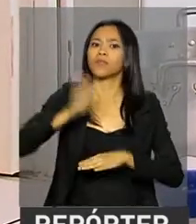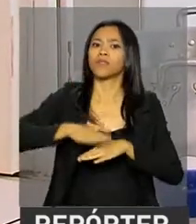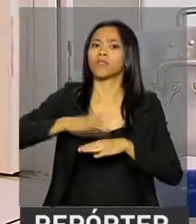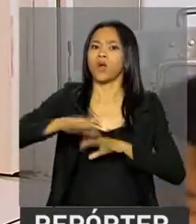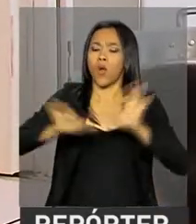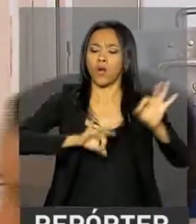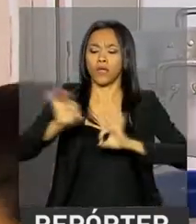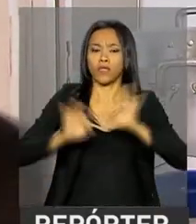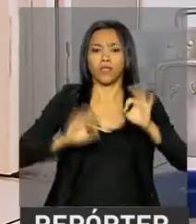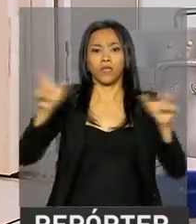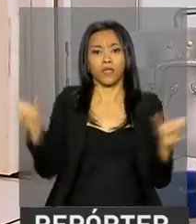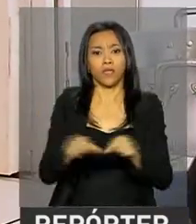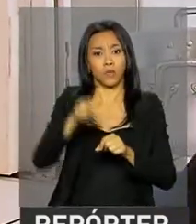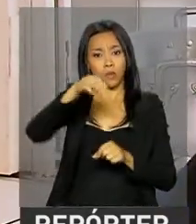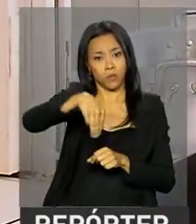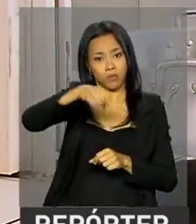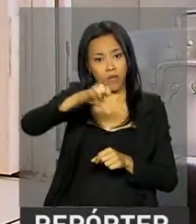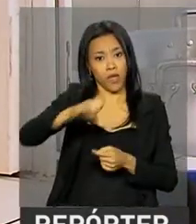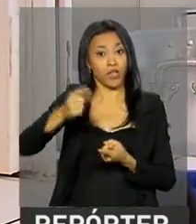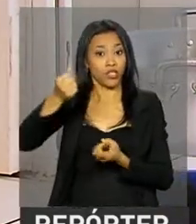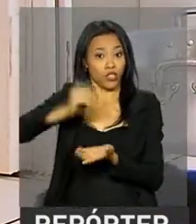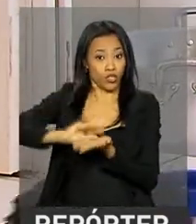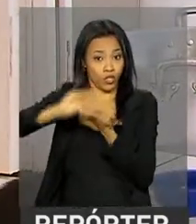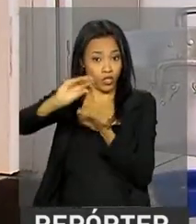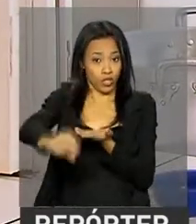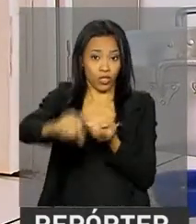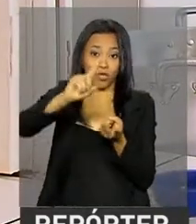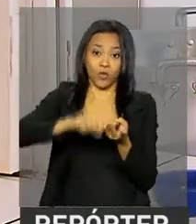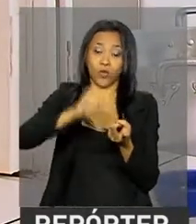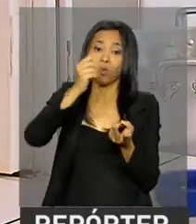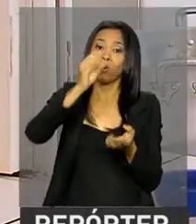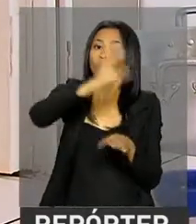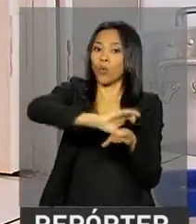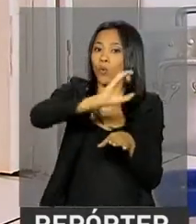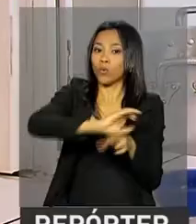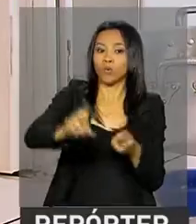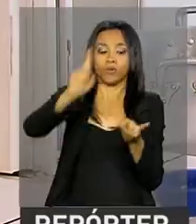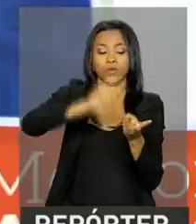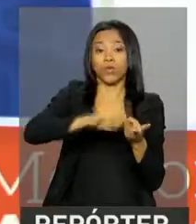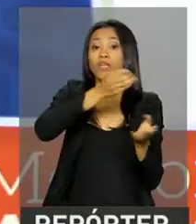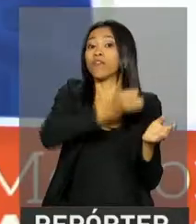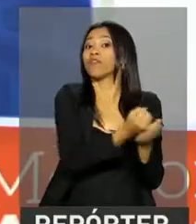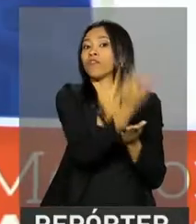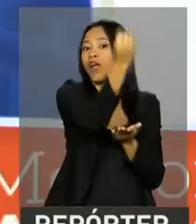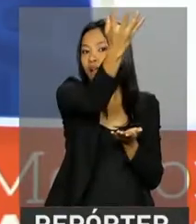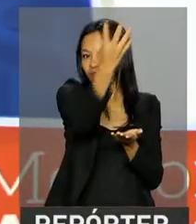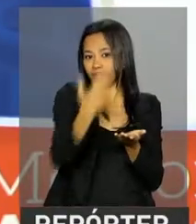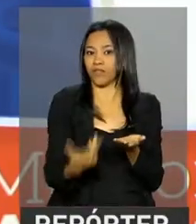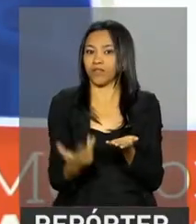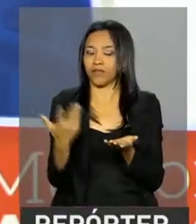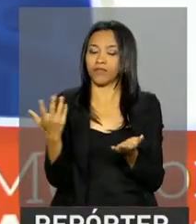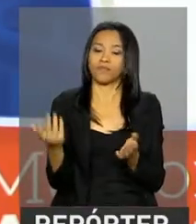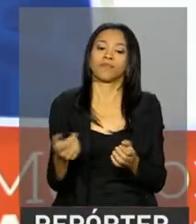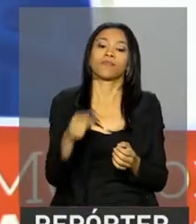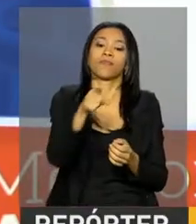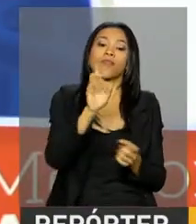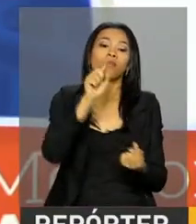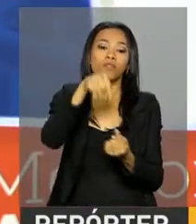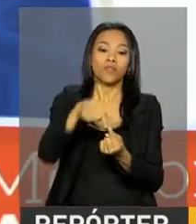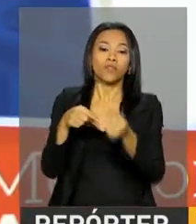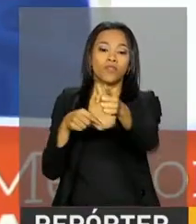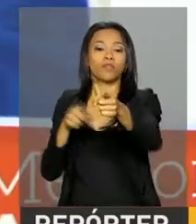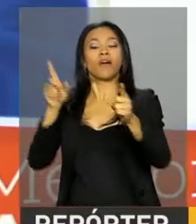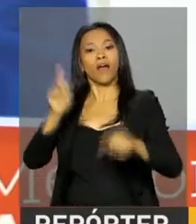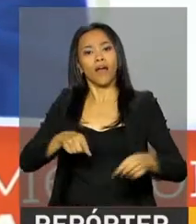Entre os prêmios estão dinheiro, cursos e viagens internacionais. O objetivo do concurso é fomentar,